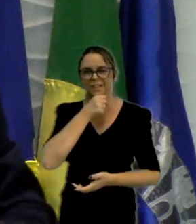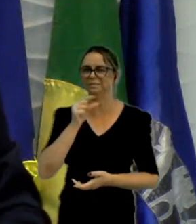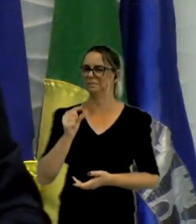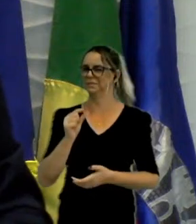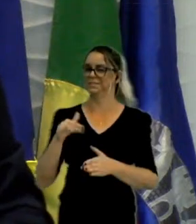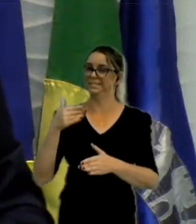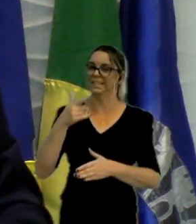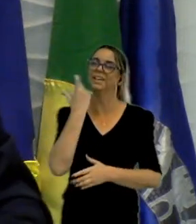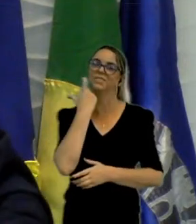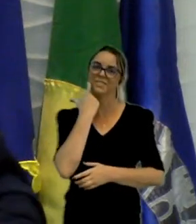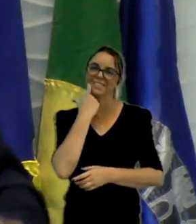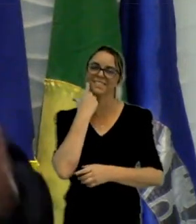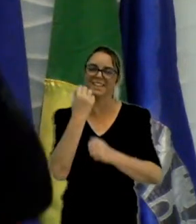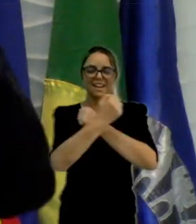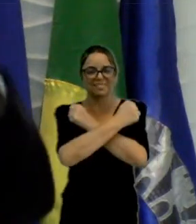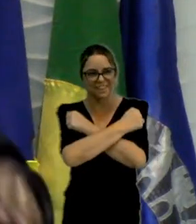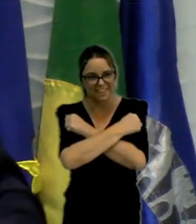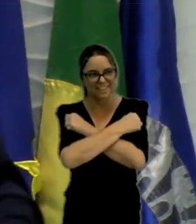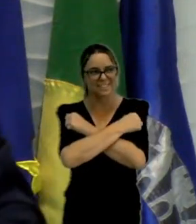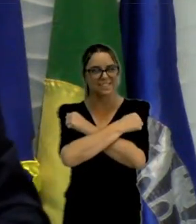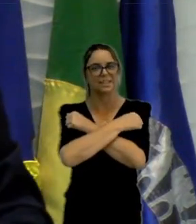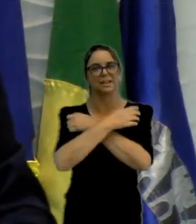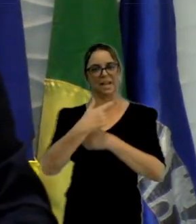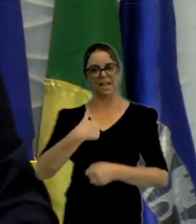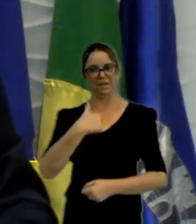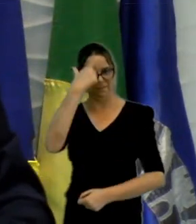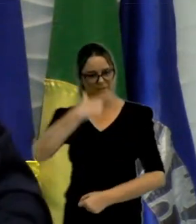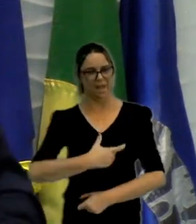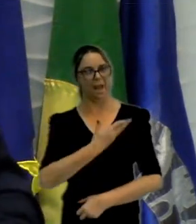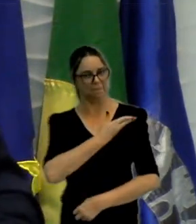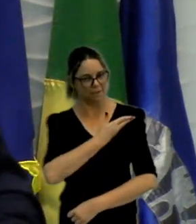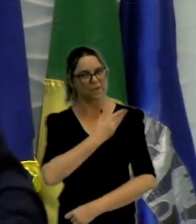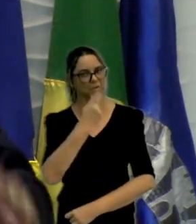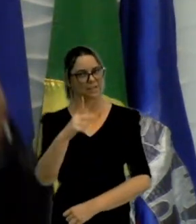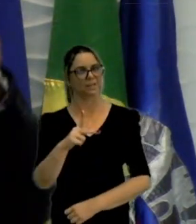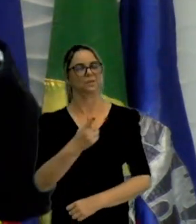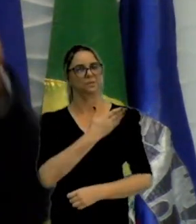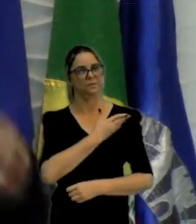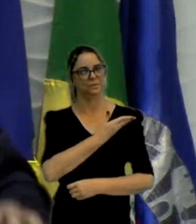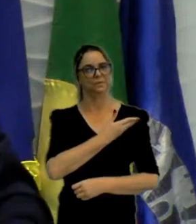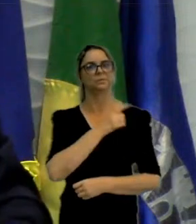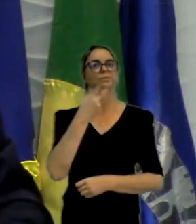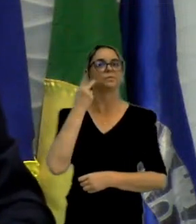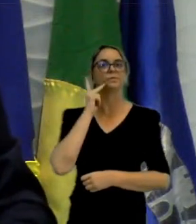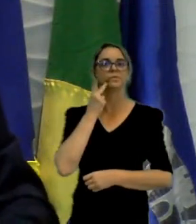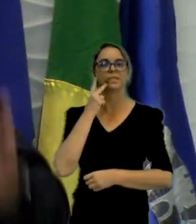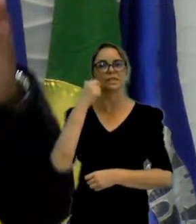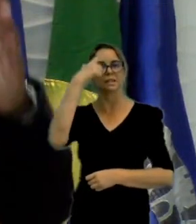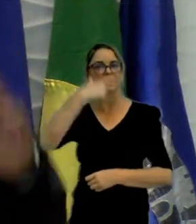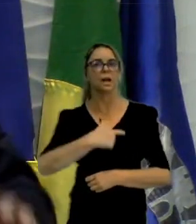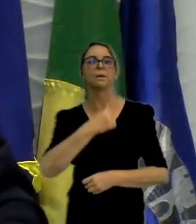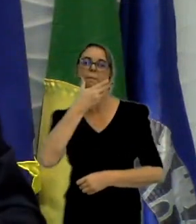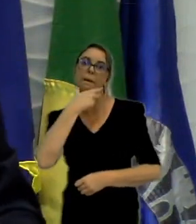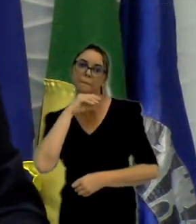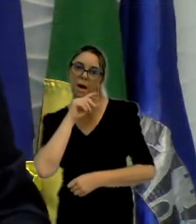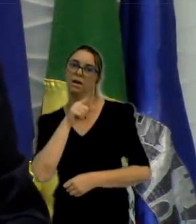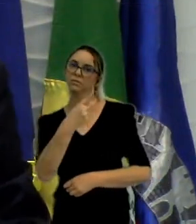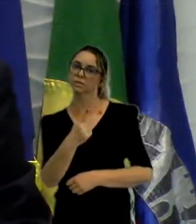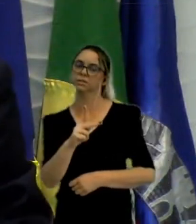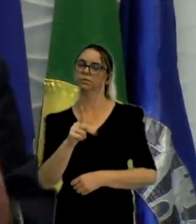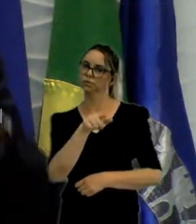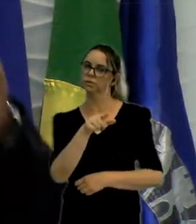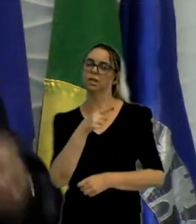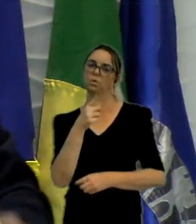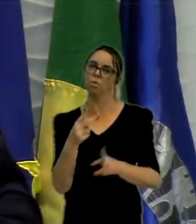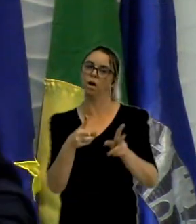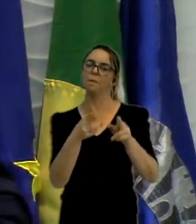Walsh? Esse abraço de seu amigo aqui, amigo Padre Fera, amigo, ele considera como um pai, né? Você é um cara que é um